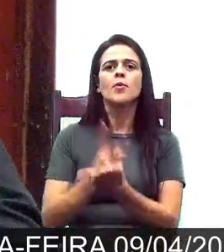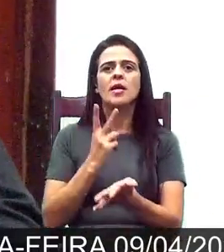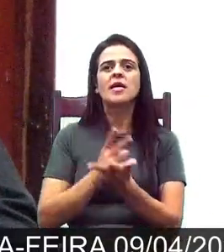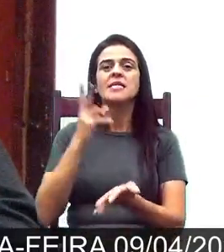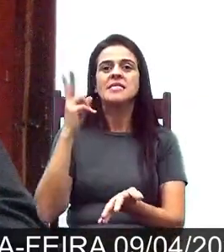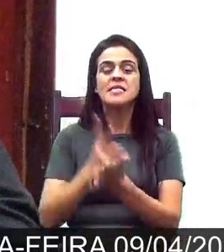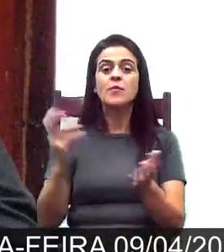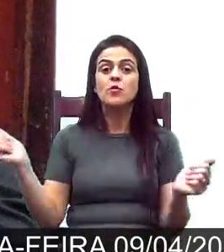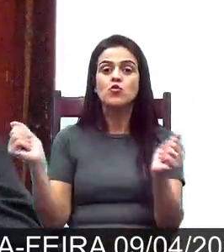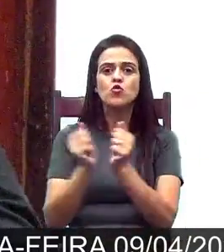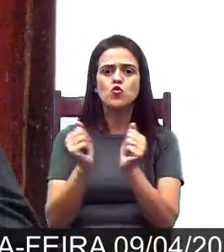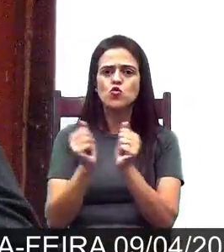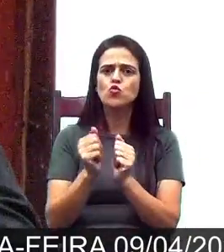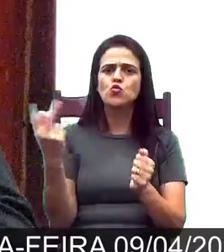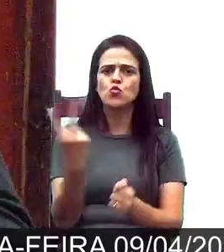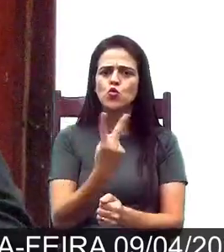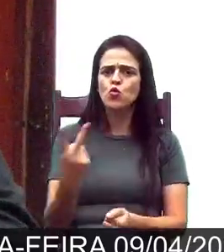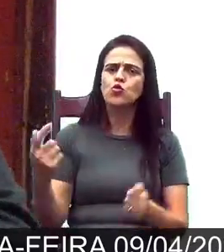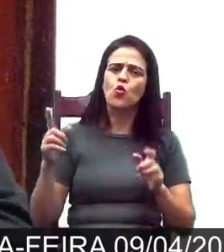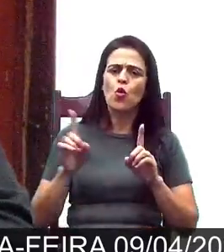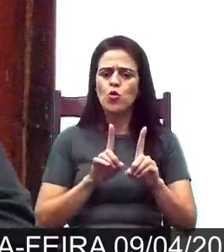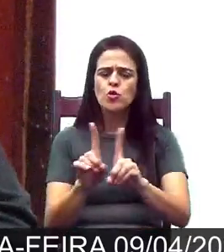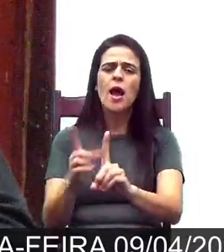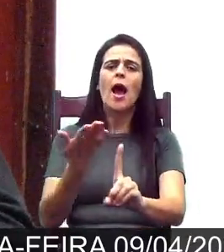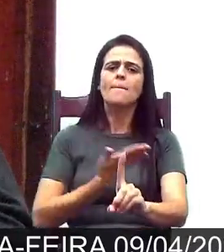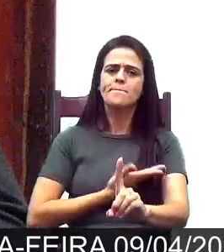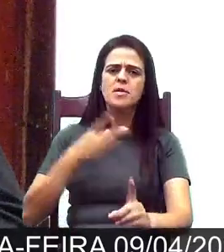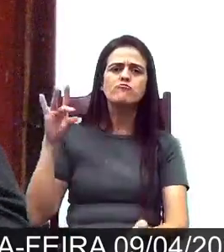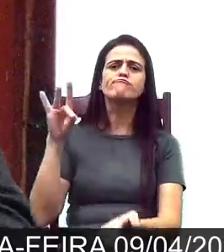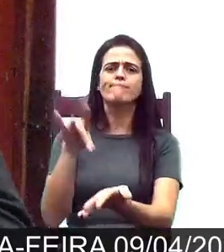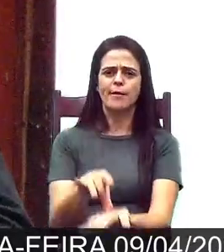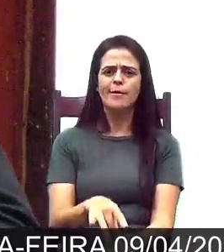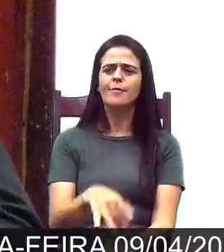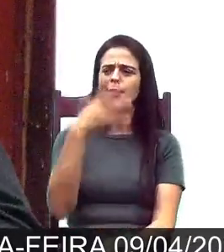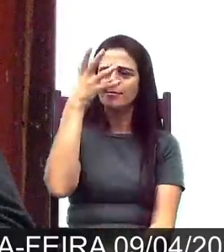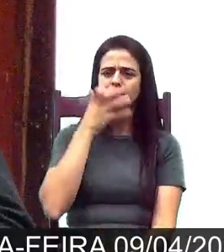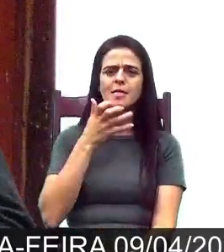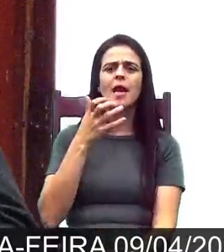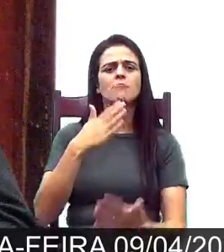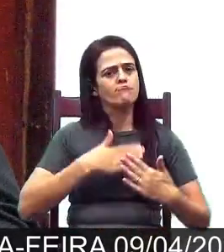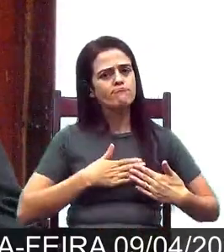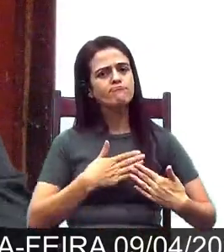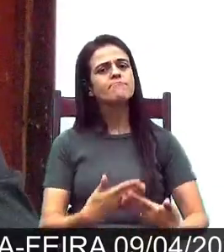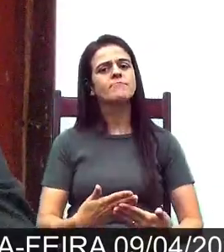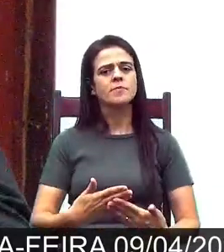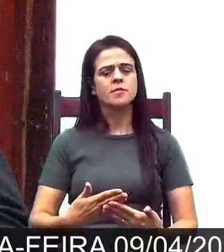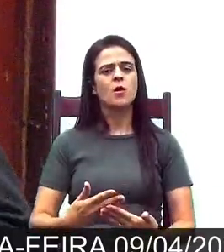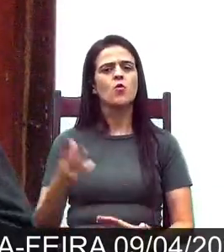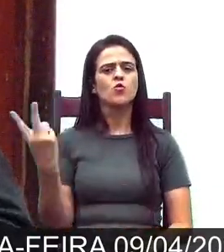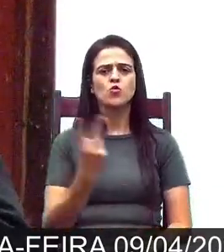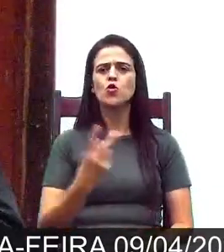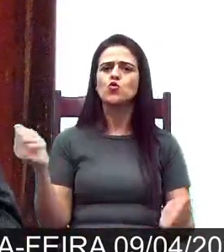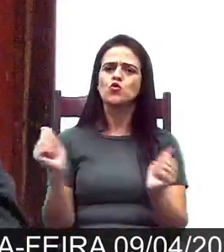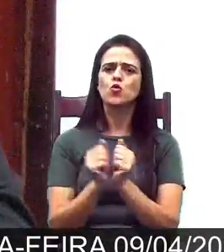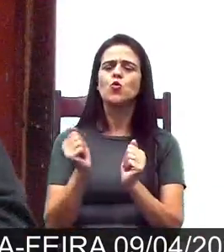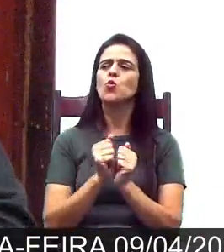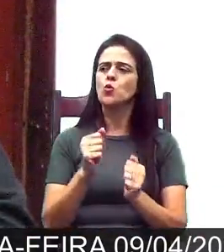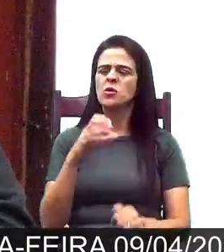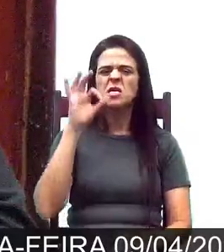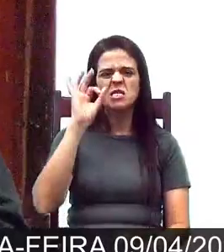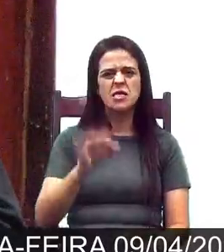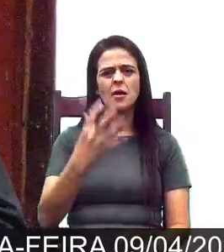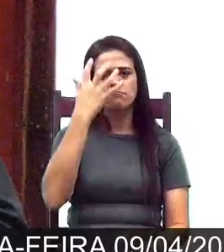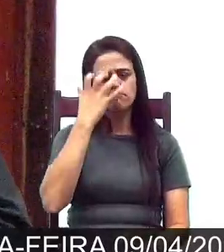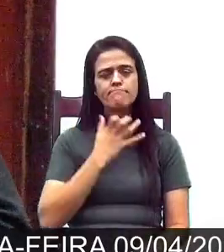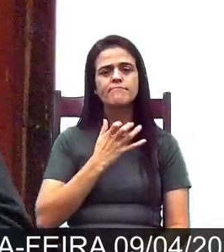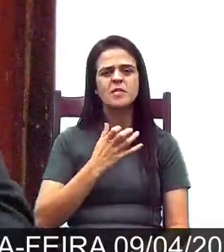Valmir. Então, isso aí é importante. A lealdade, né, e a gratidão, o homem que carrega isso aí tem